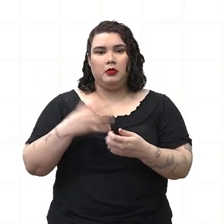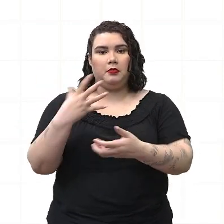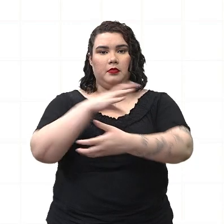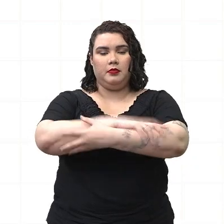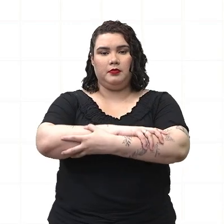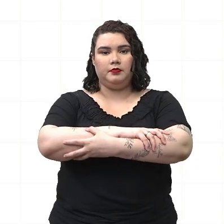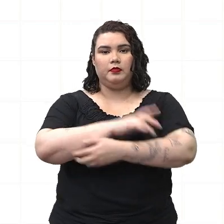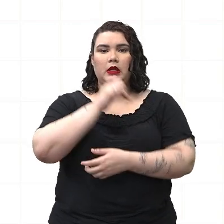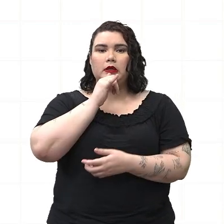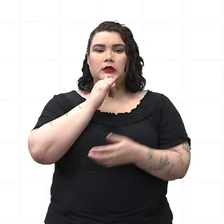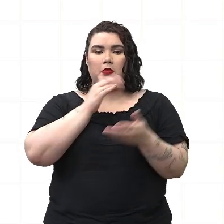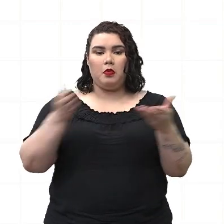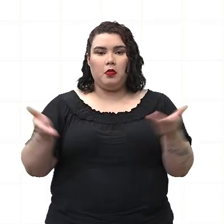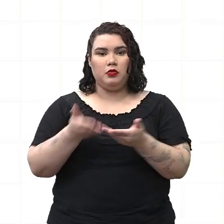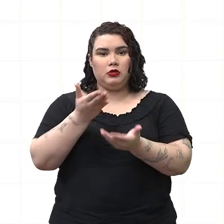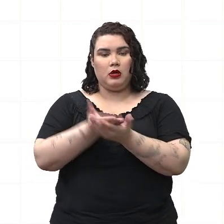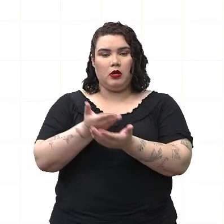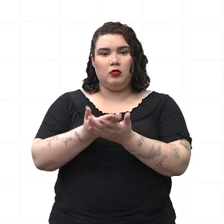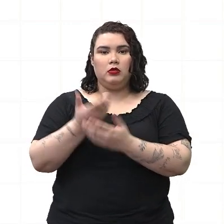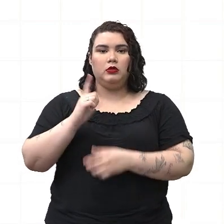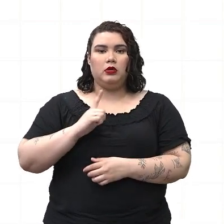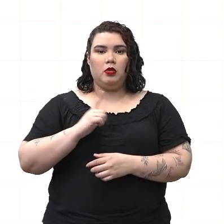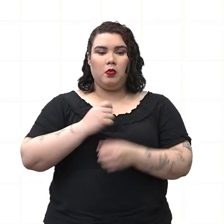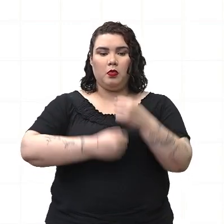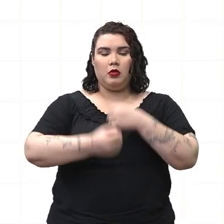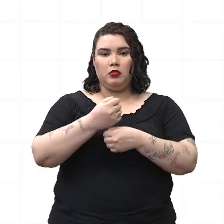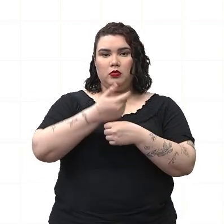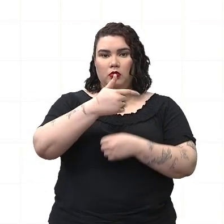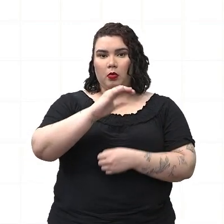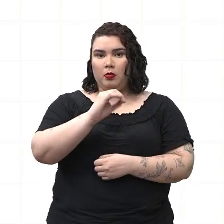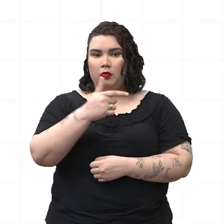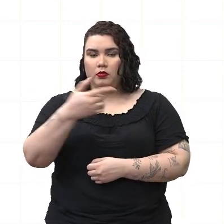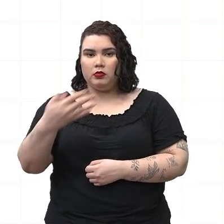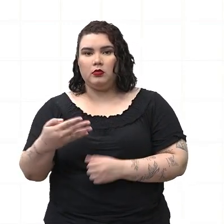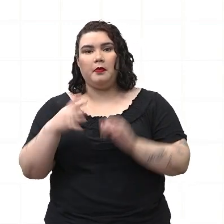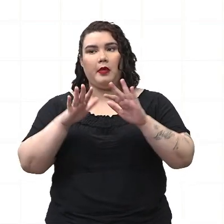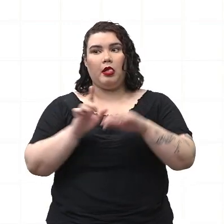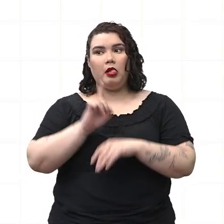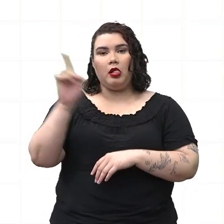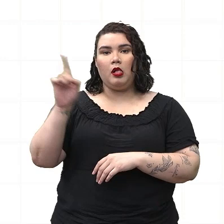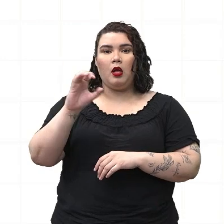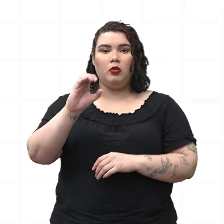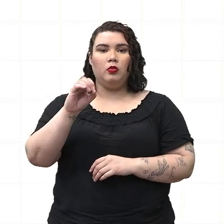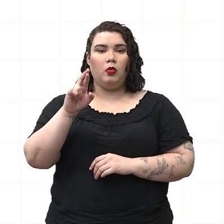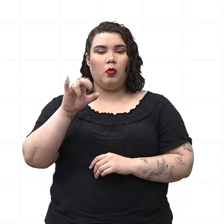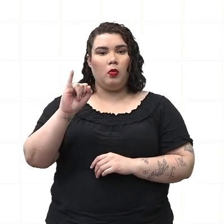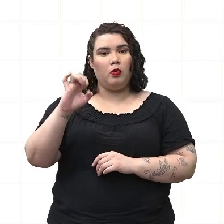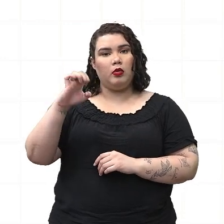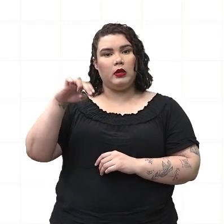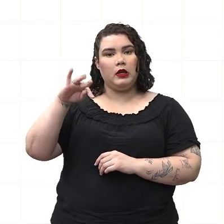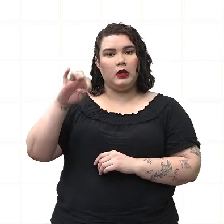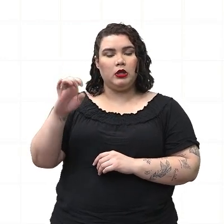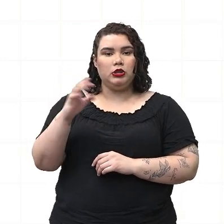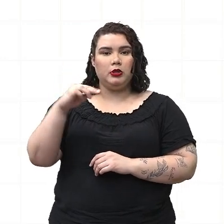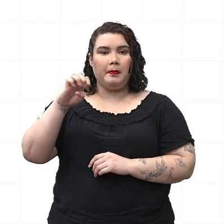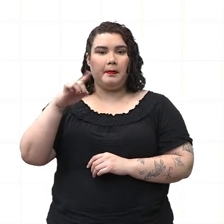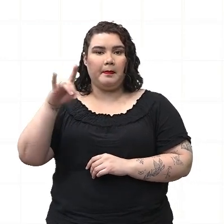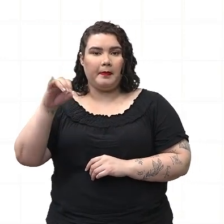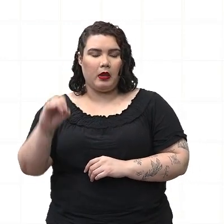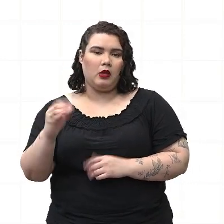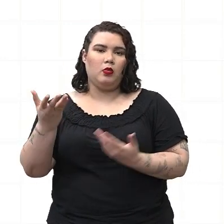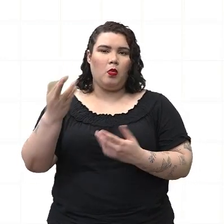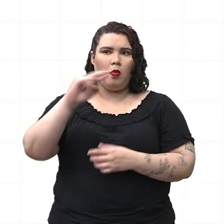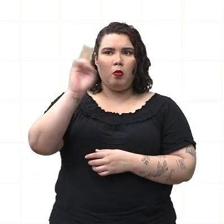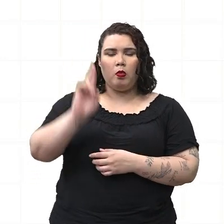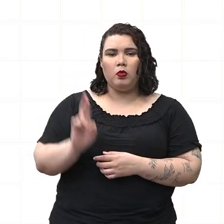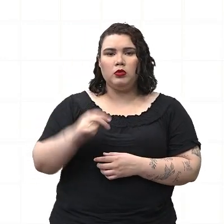em 2024, existem alguns conflitos muito sérios ali no Oriente Médio acontecendo, né? Existem conflitos entre Rússia e Ucrânia,